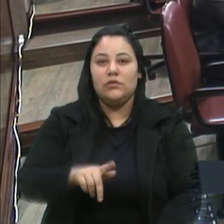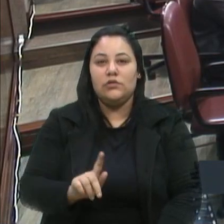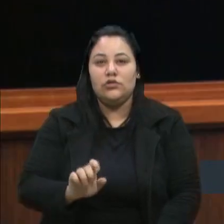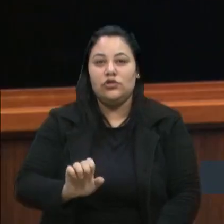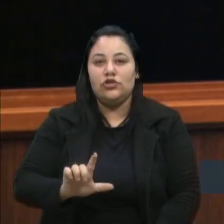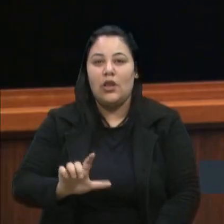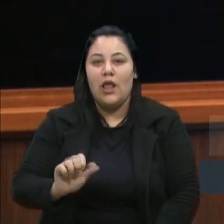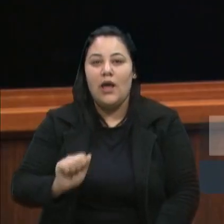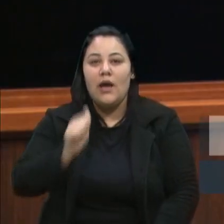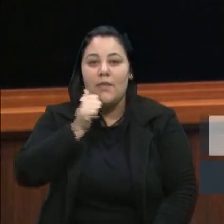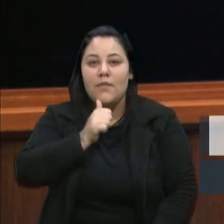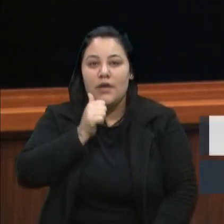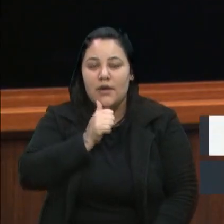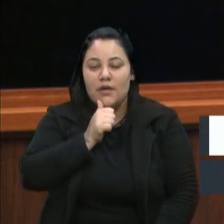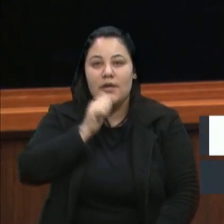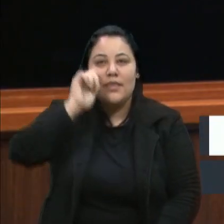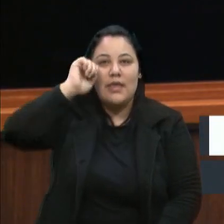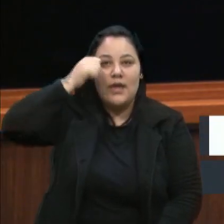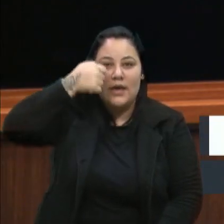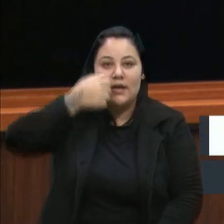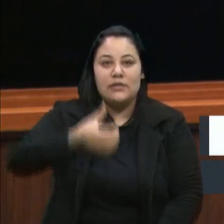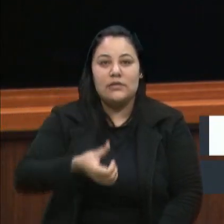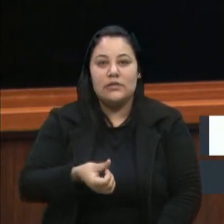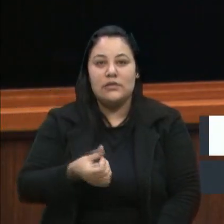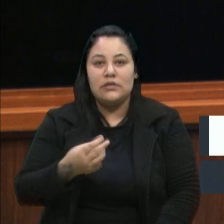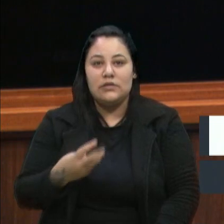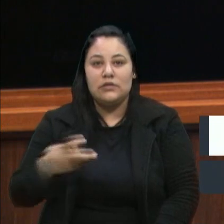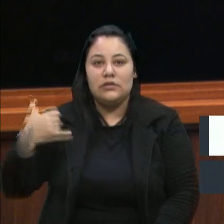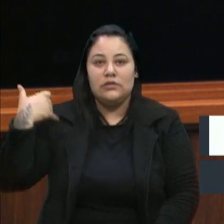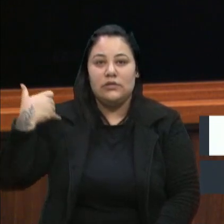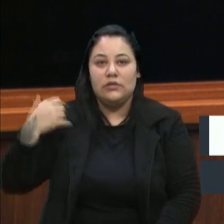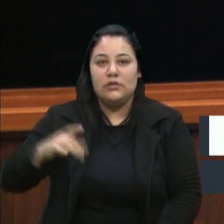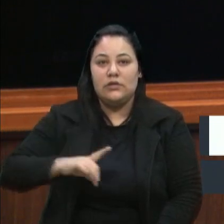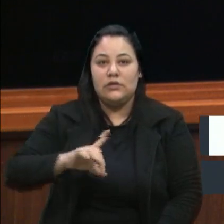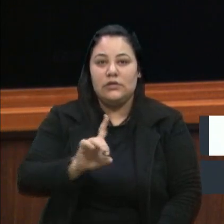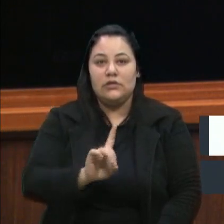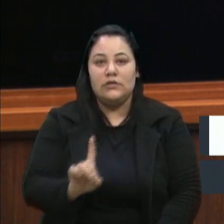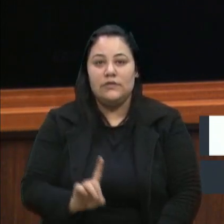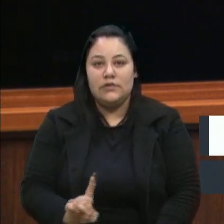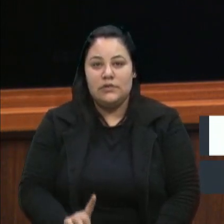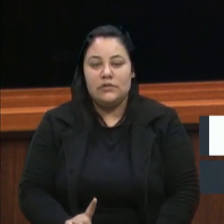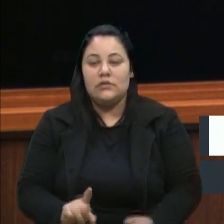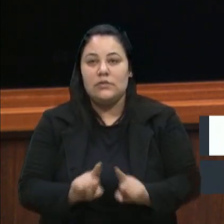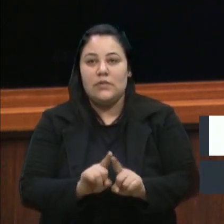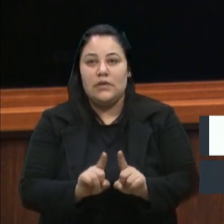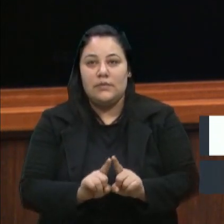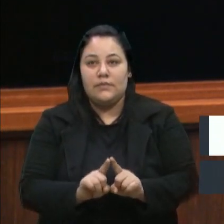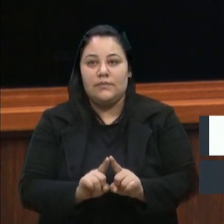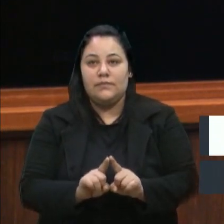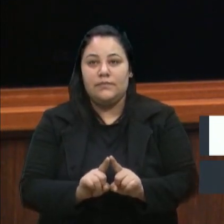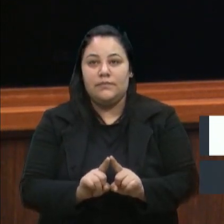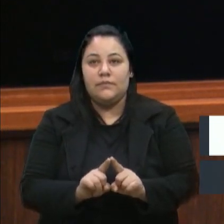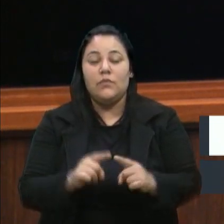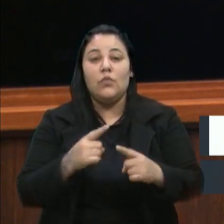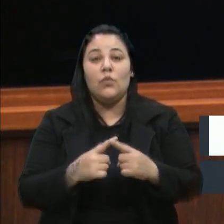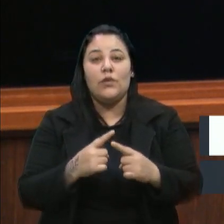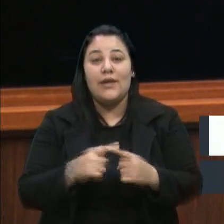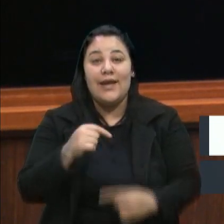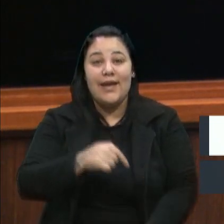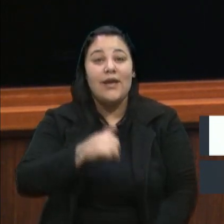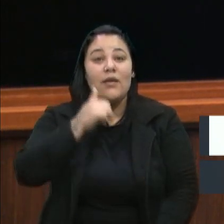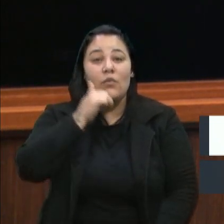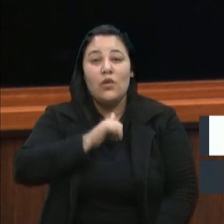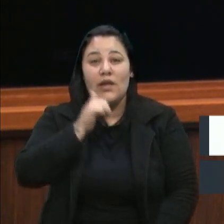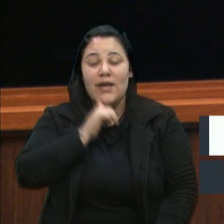negra, 63 anos, portadora de necessidades especiais, porque a Ângela, ela